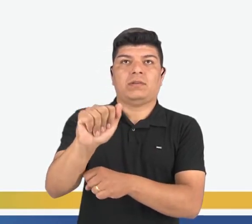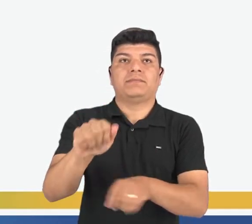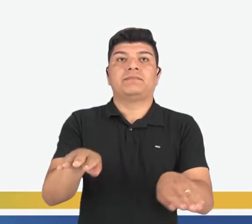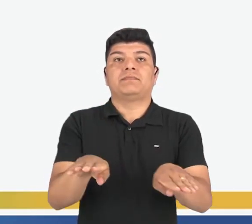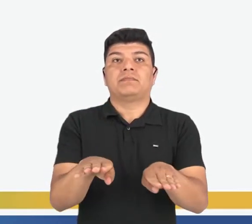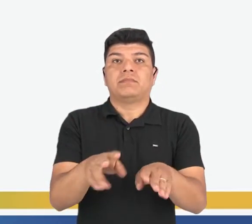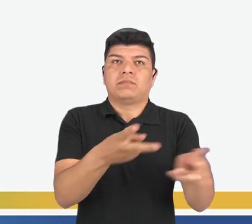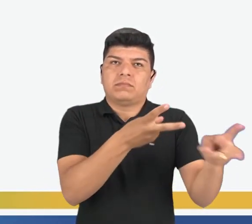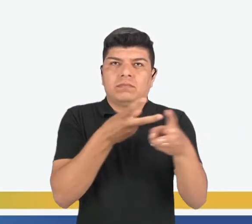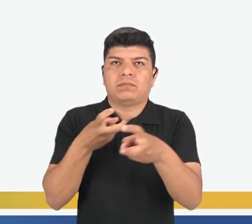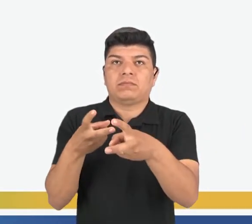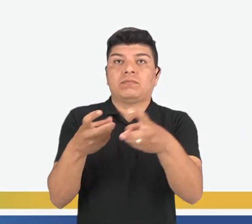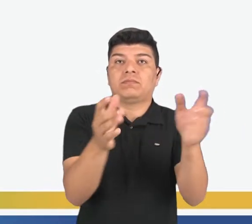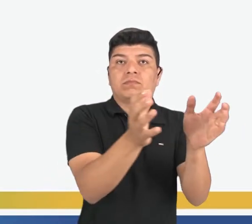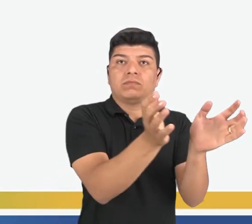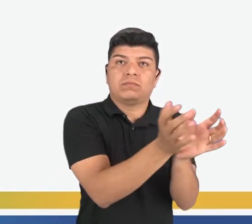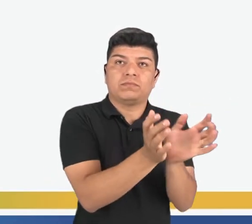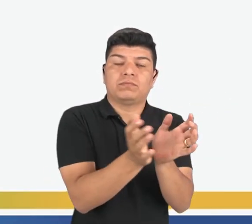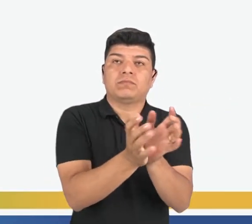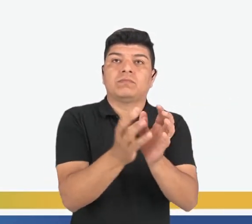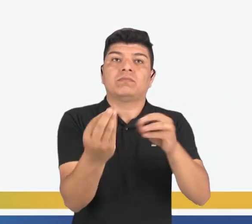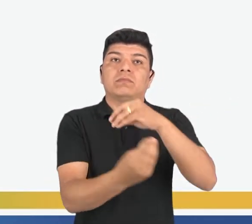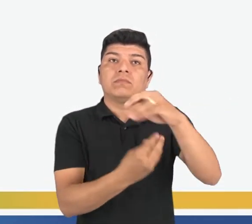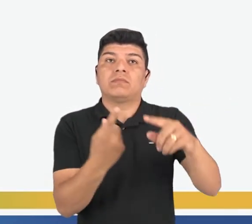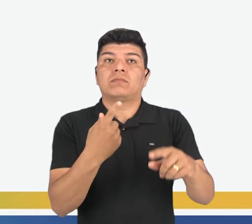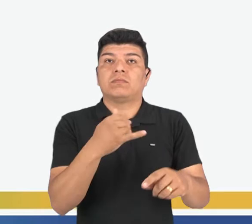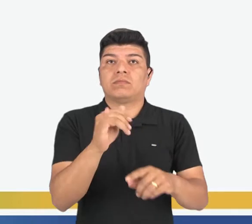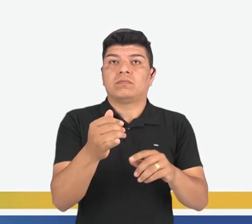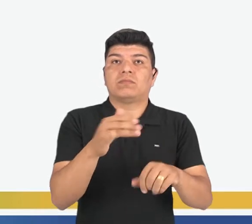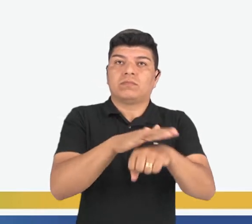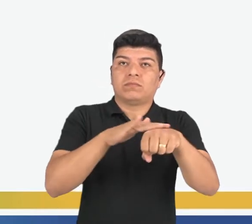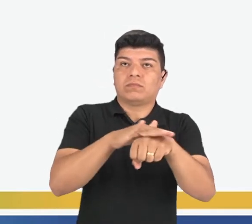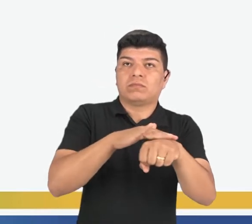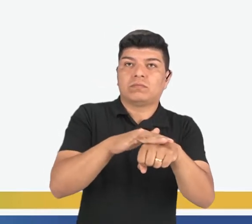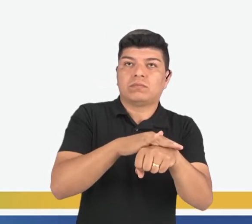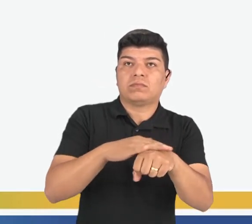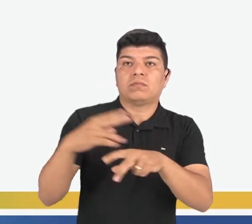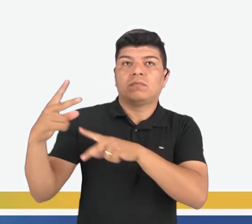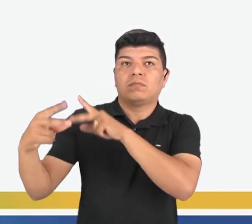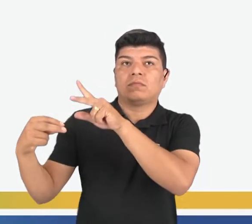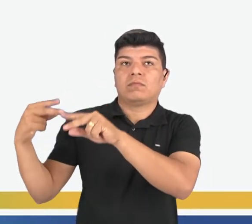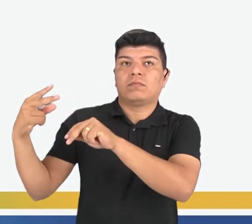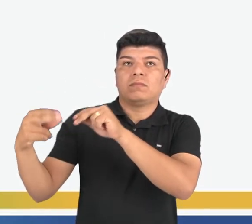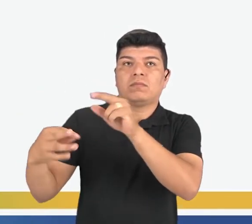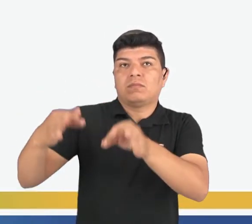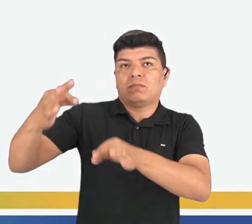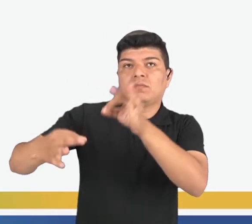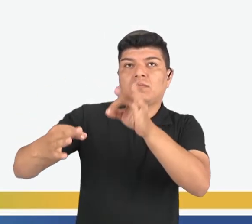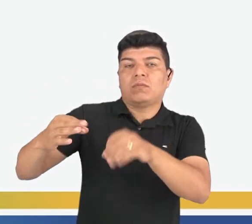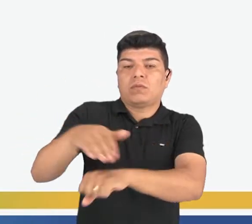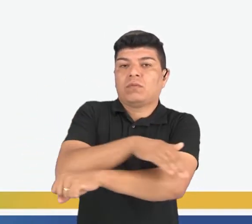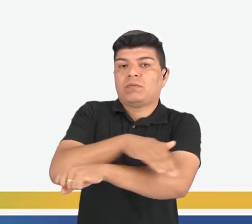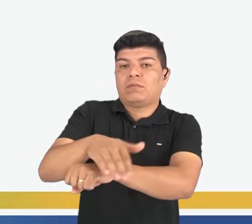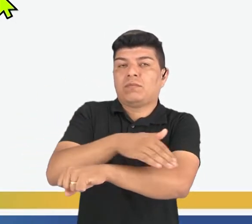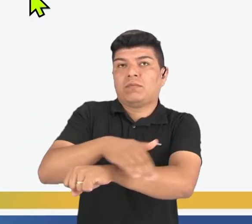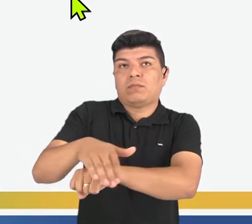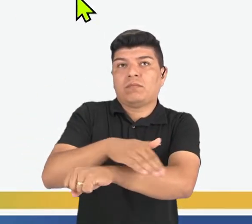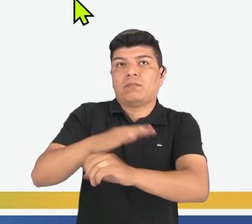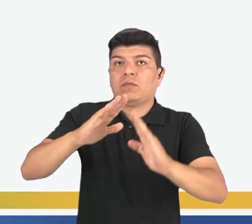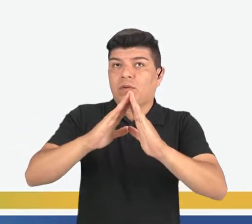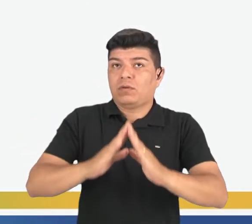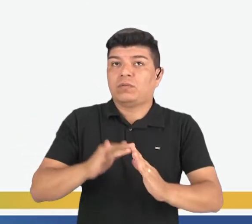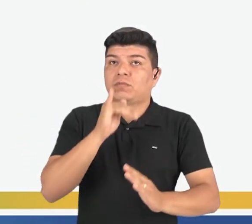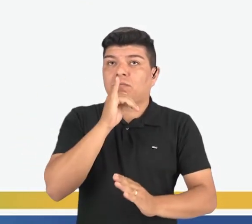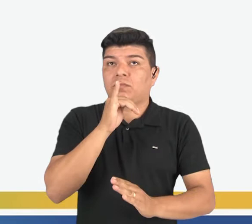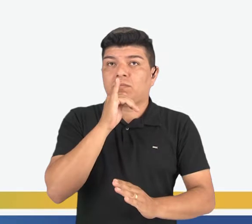ou classes sociais envolvidos, tal como uma conversa entre um orador jurídico e um morador de rua. Exemplo